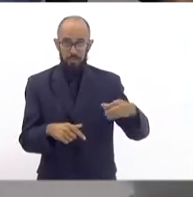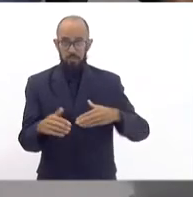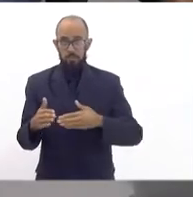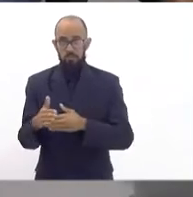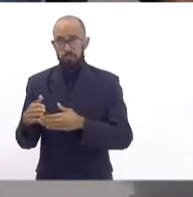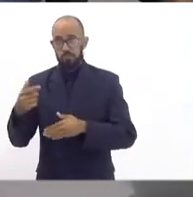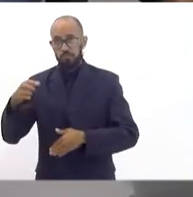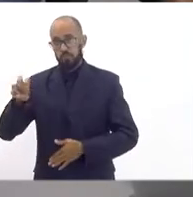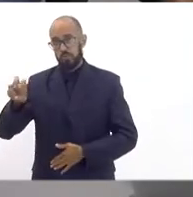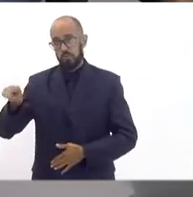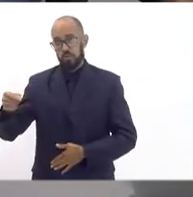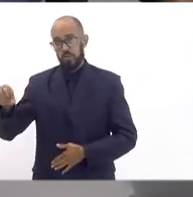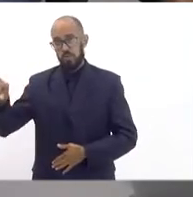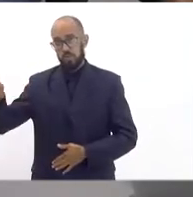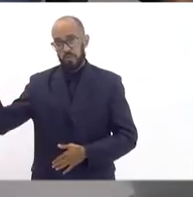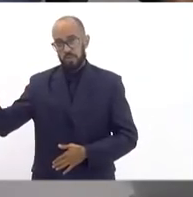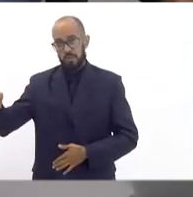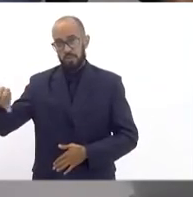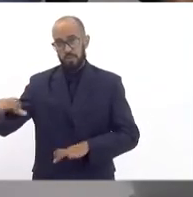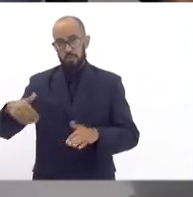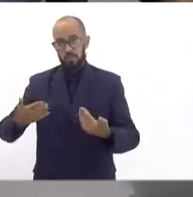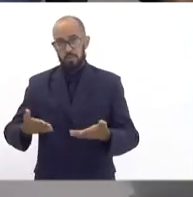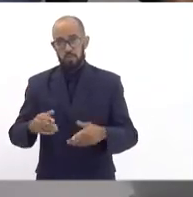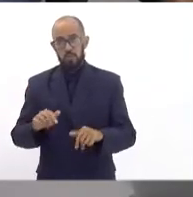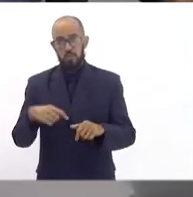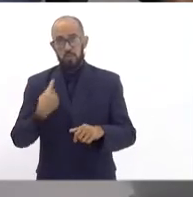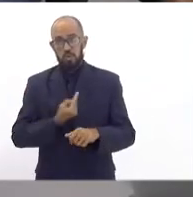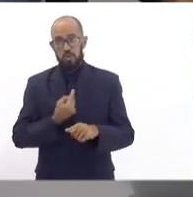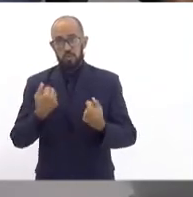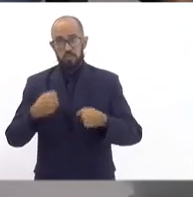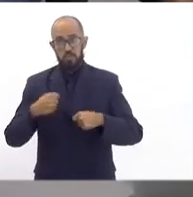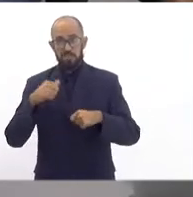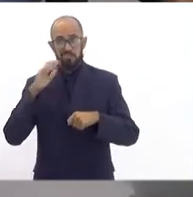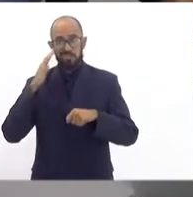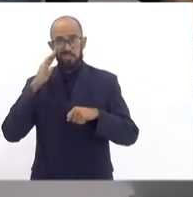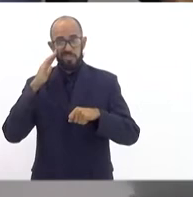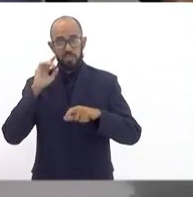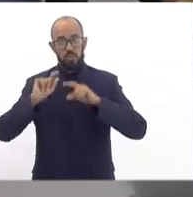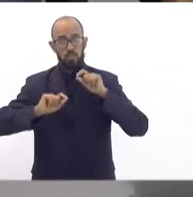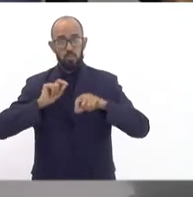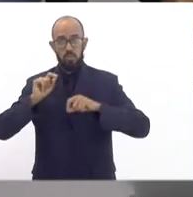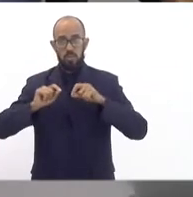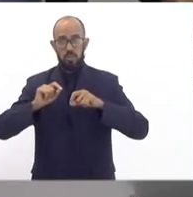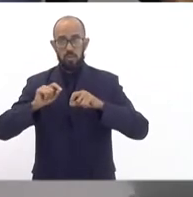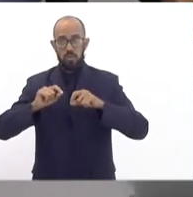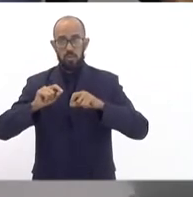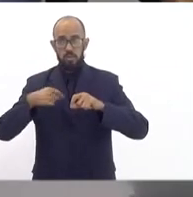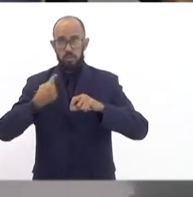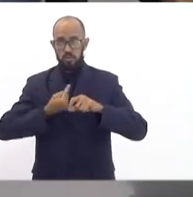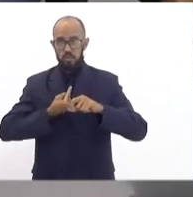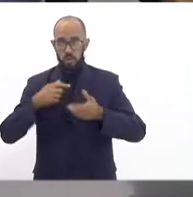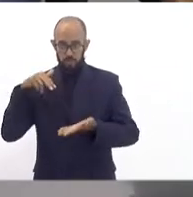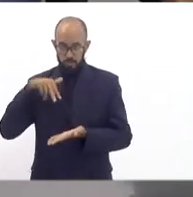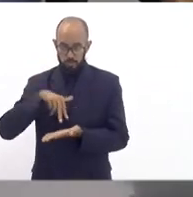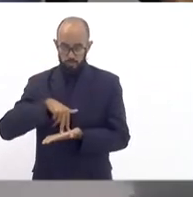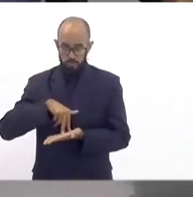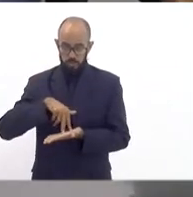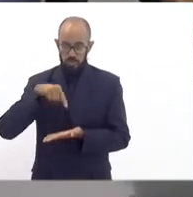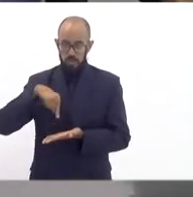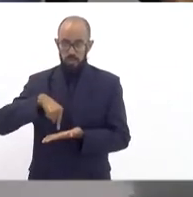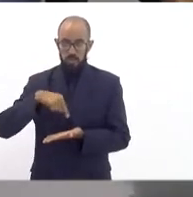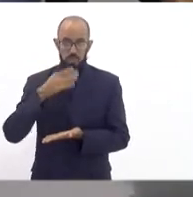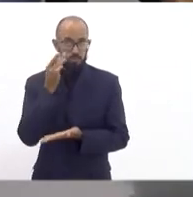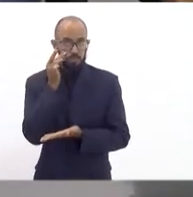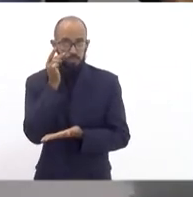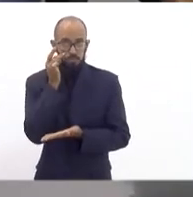arranjo. Temos todos que entender que nós estamos lidando, pelo menos os vivos aqui na sala, com a